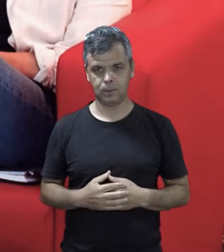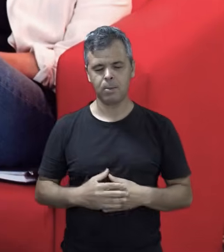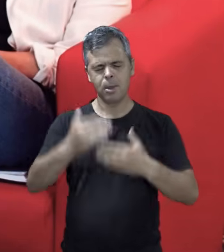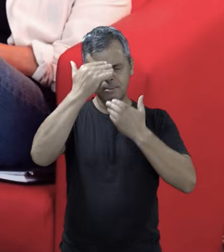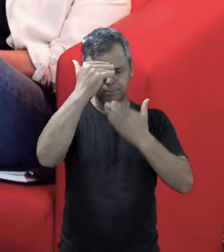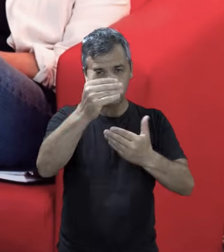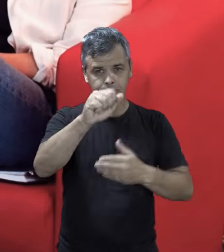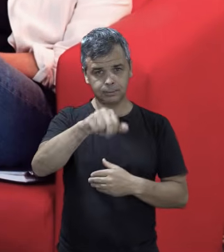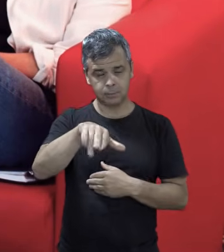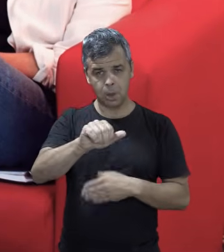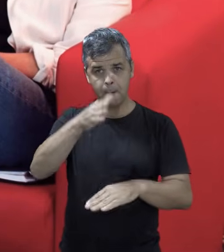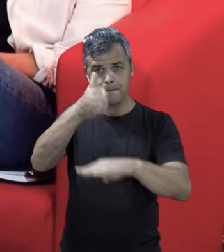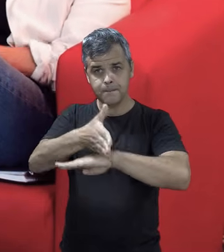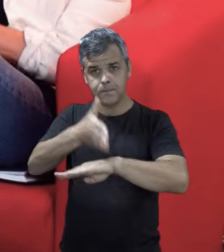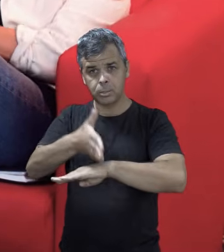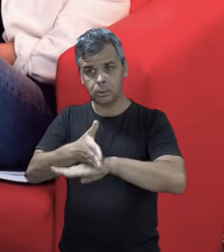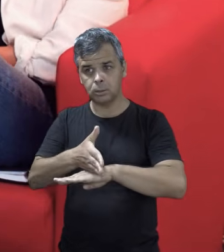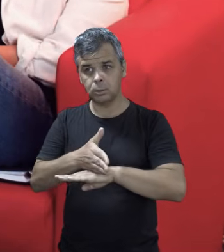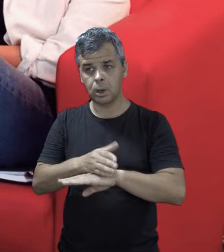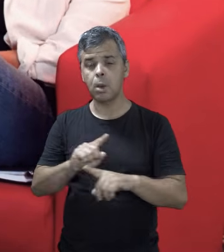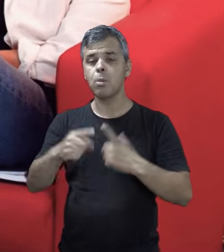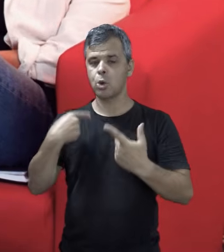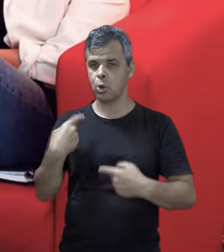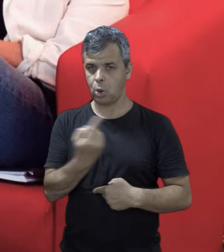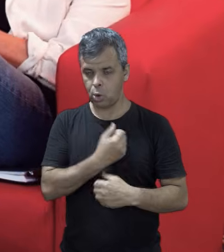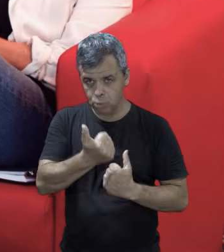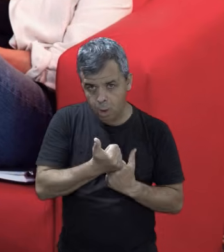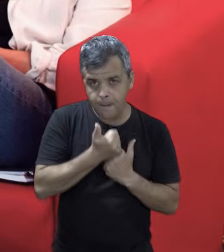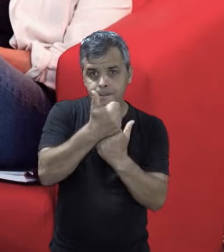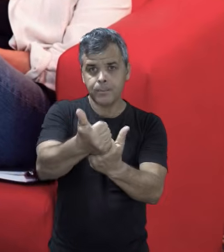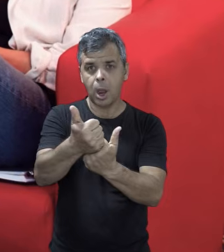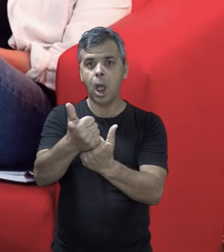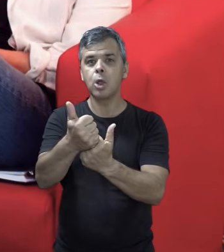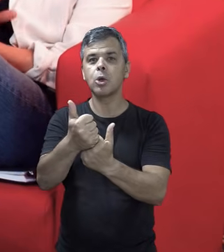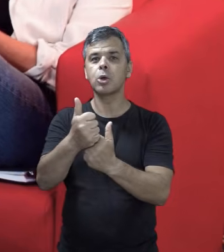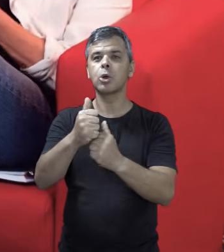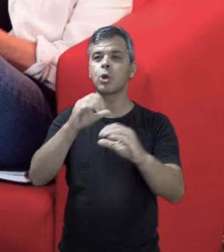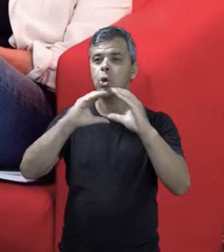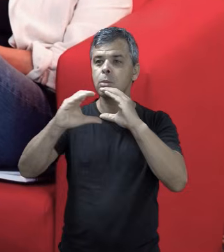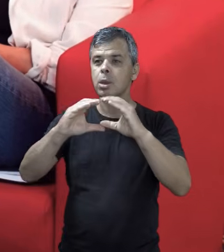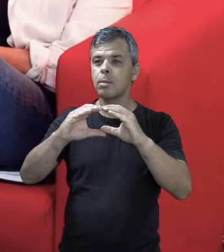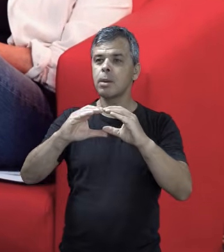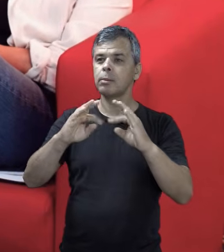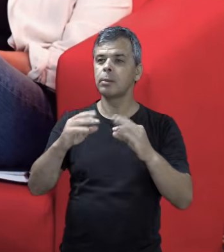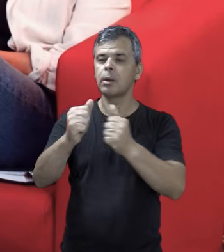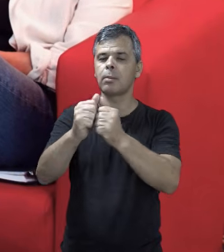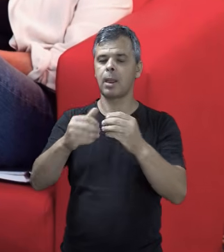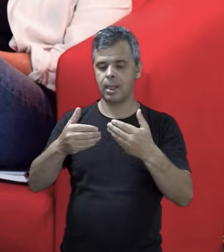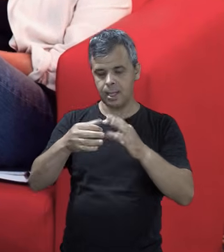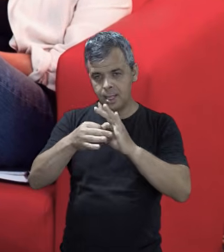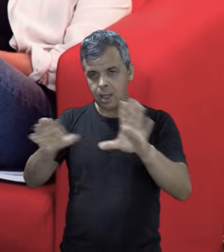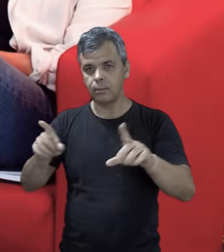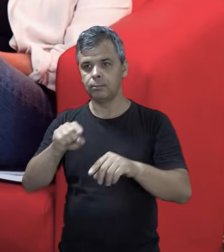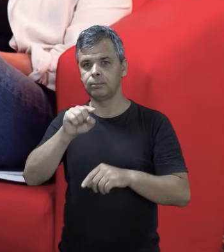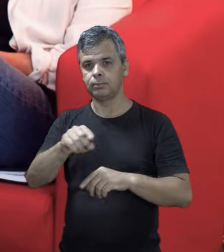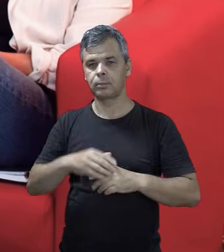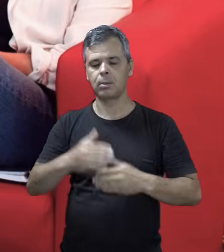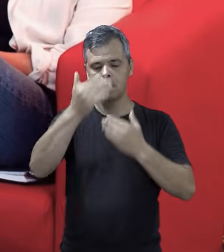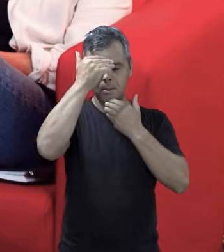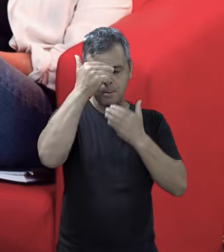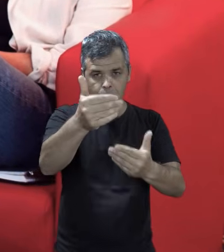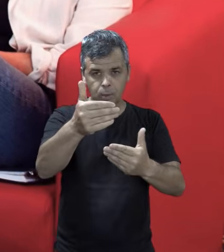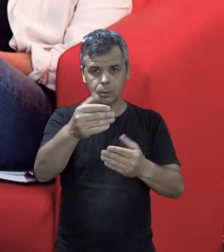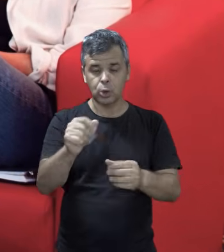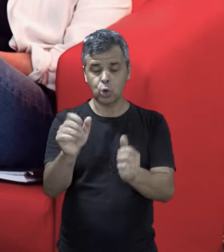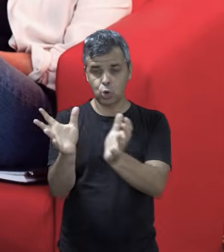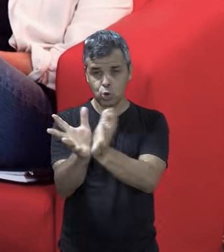obrigada, Anne, pela sua participação. Pode contar com a gente aqui, da Rede PT. A gente vai estar sempre de portas abertas. Muito obrigada a